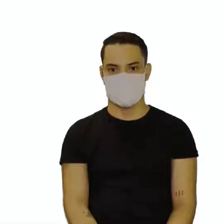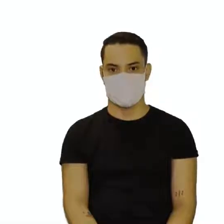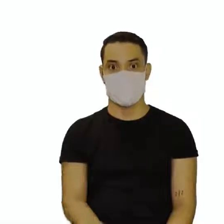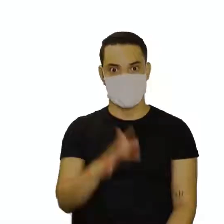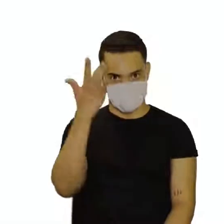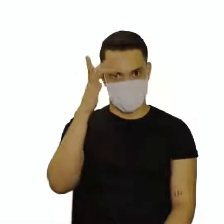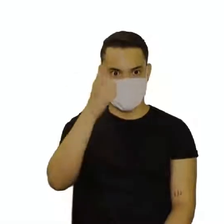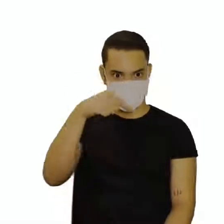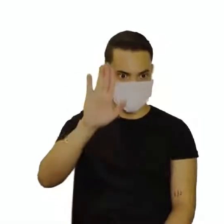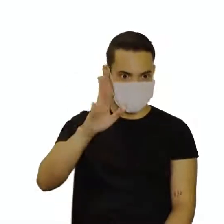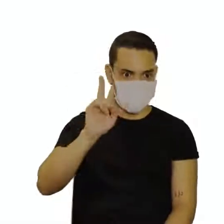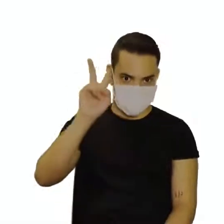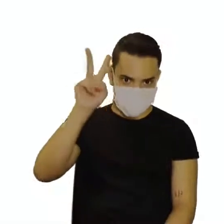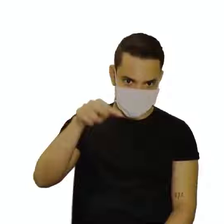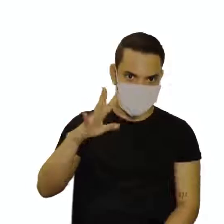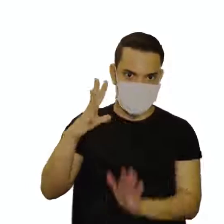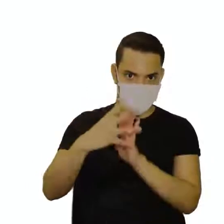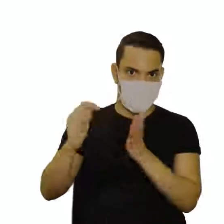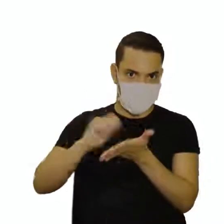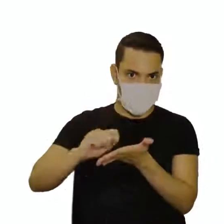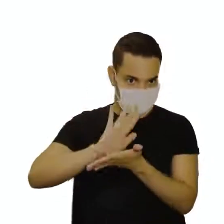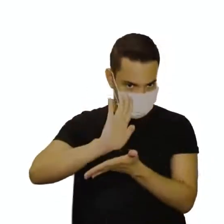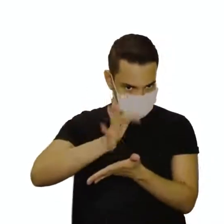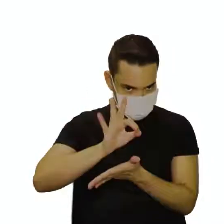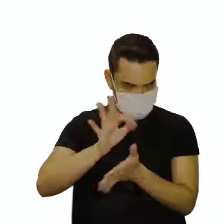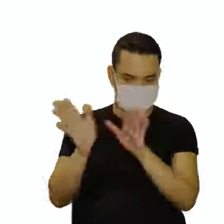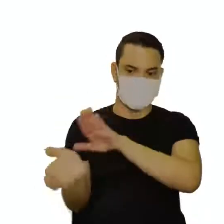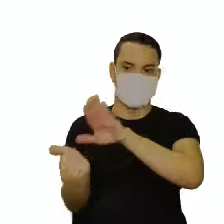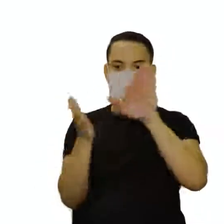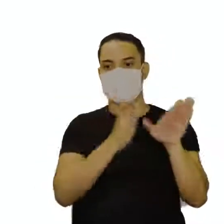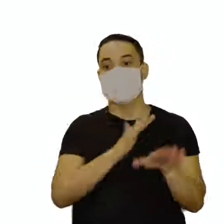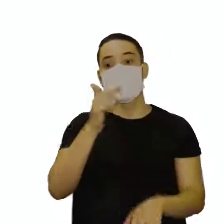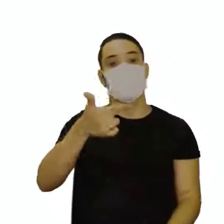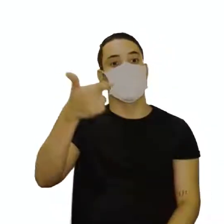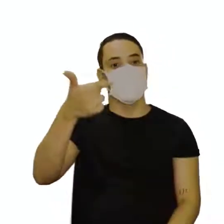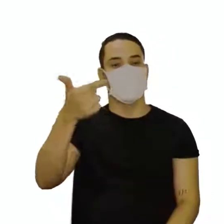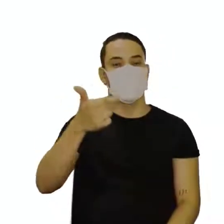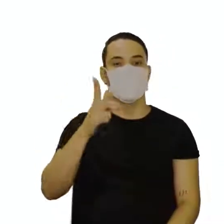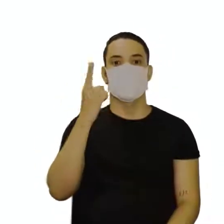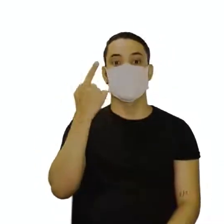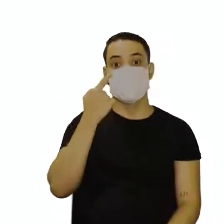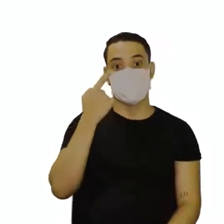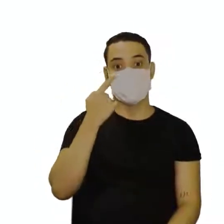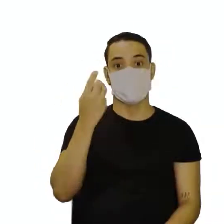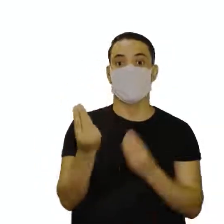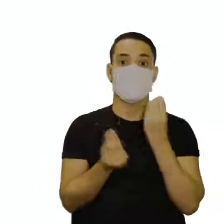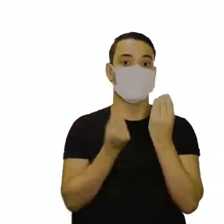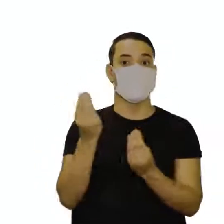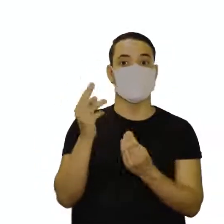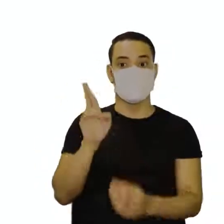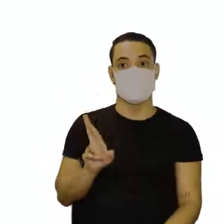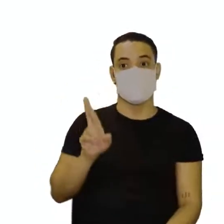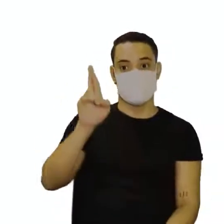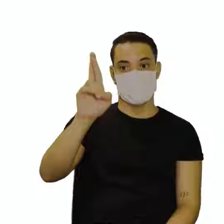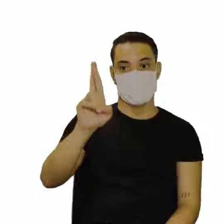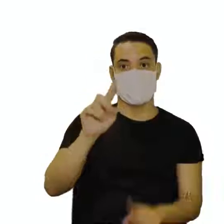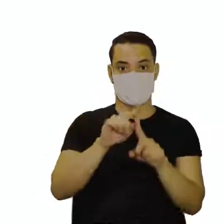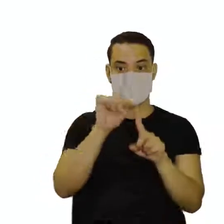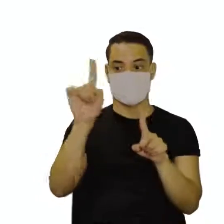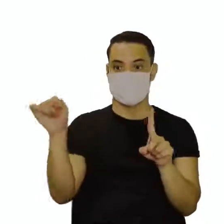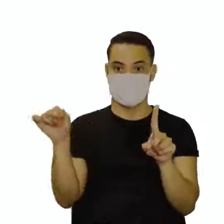Acho que já deu tempo aí, deu para copiar. Vamos lá. Segundo exercício. Observe a representação de um